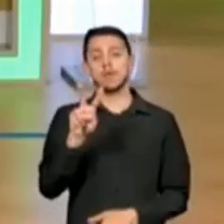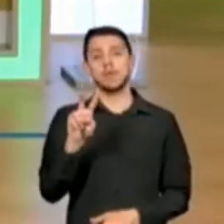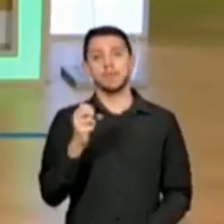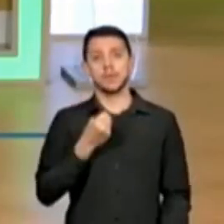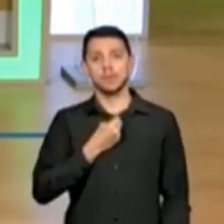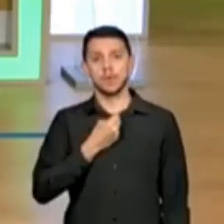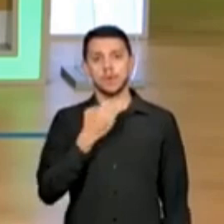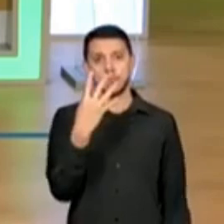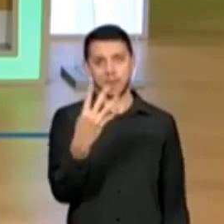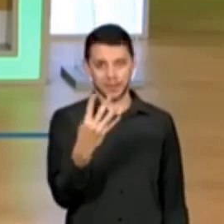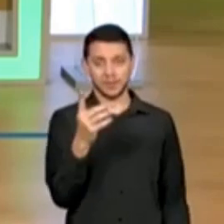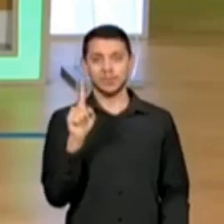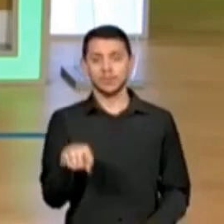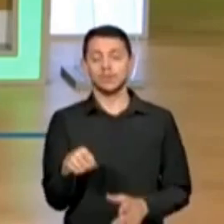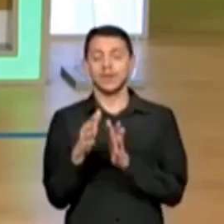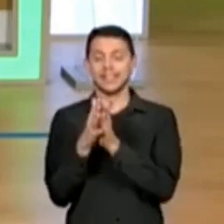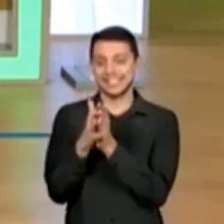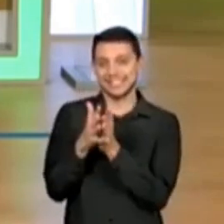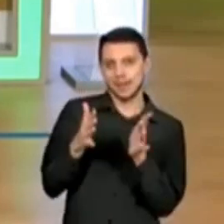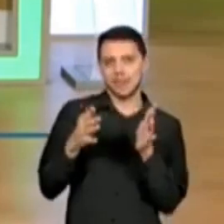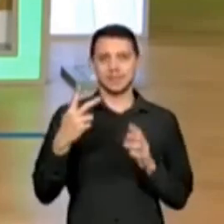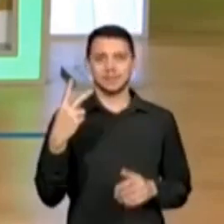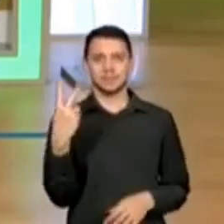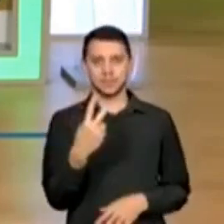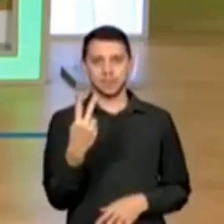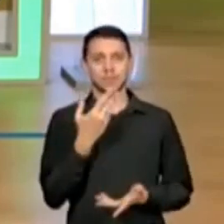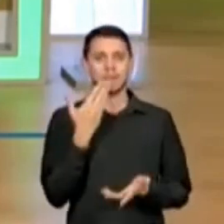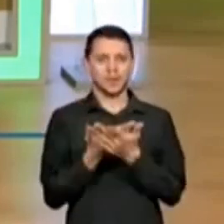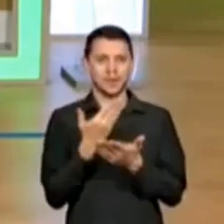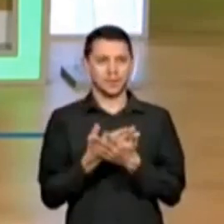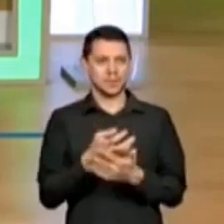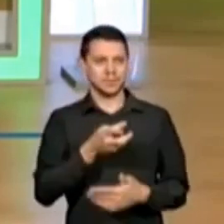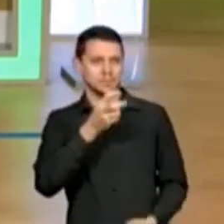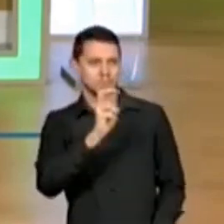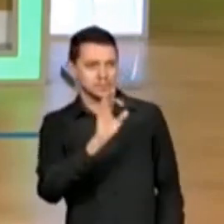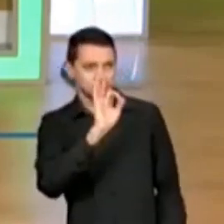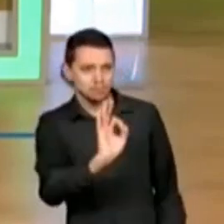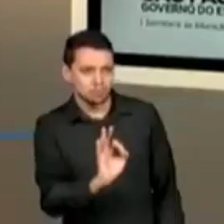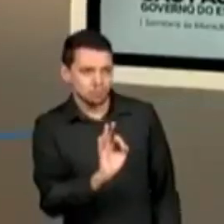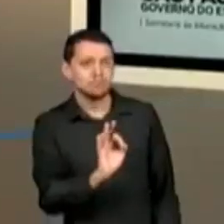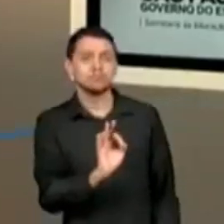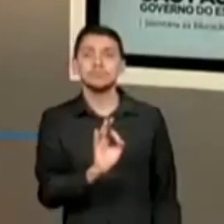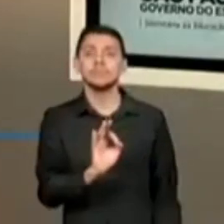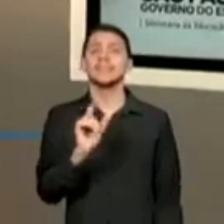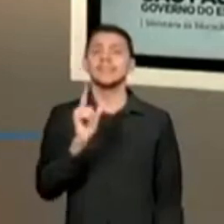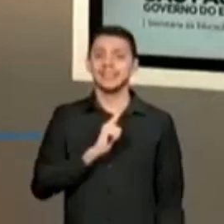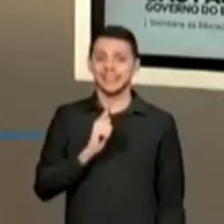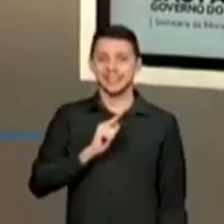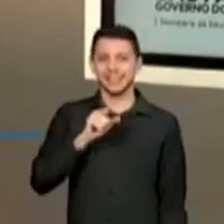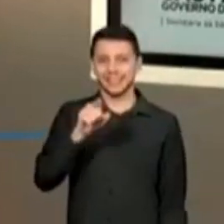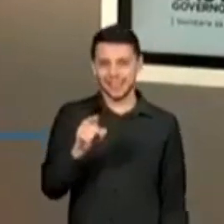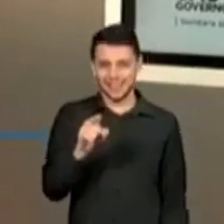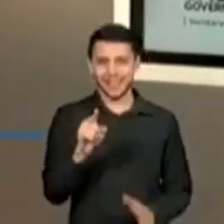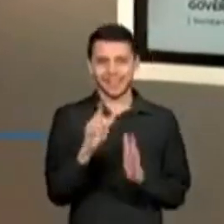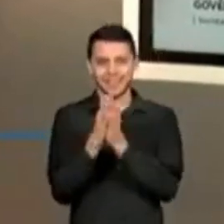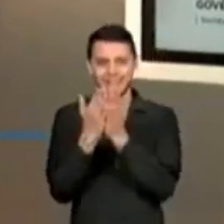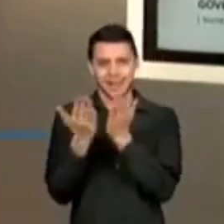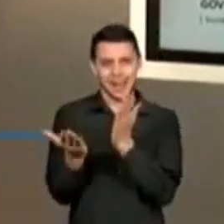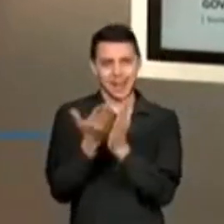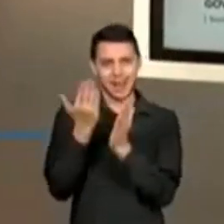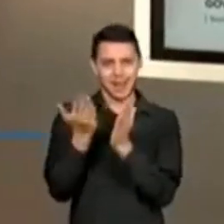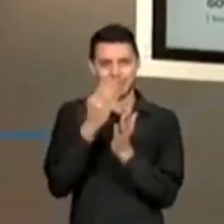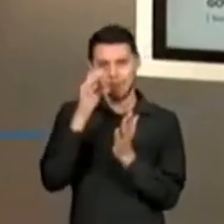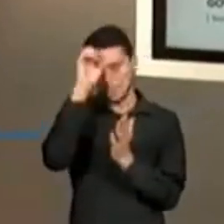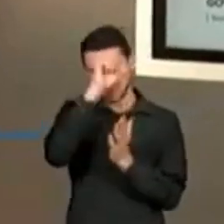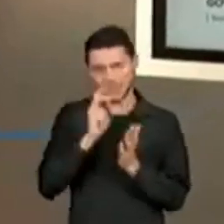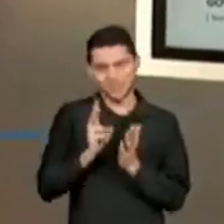nossa segunda sequência e a aula 5, é isso? Isso mesmo. Então, quem tiver o Aprender Sempre aí em casa, em mãos,